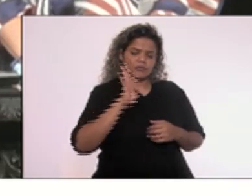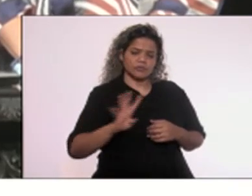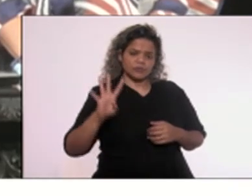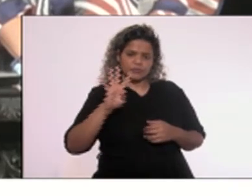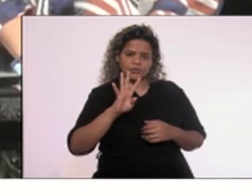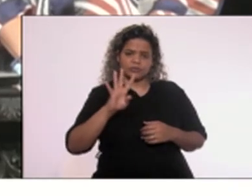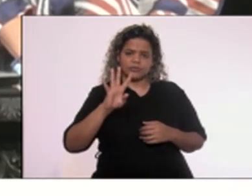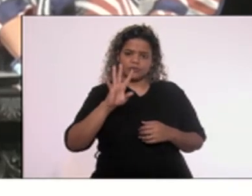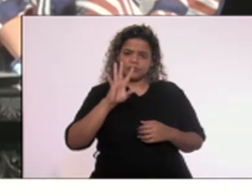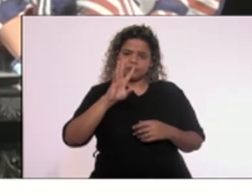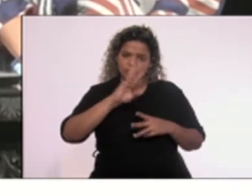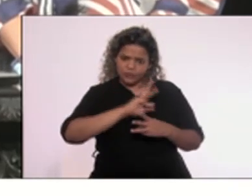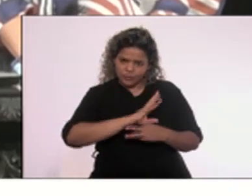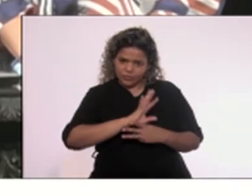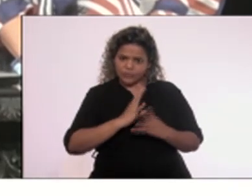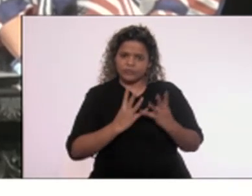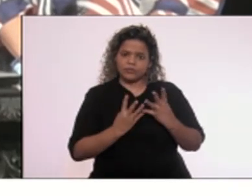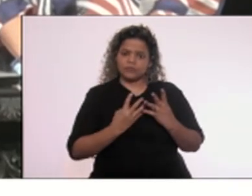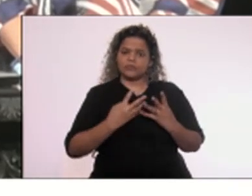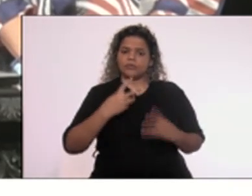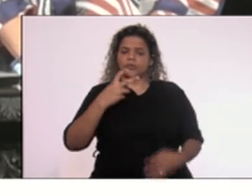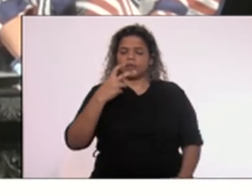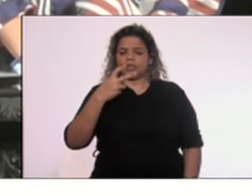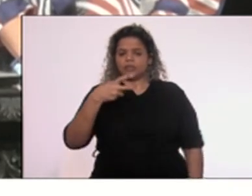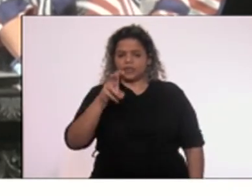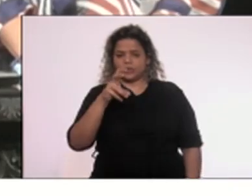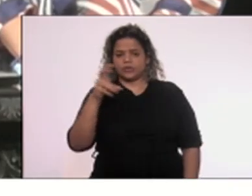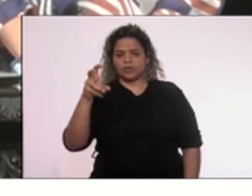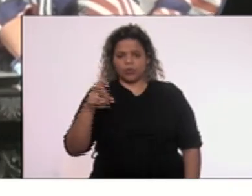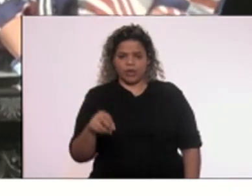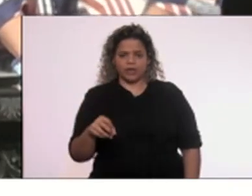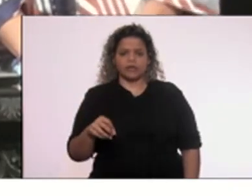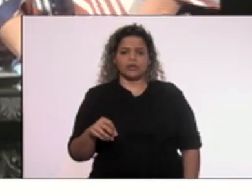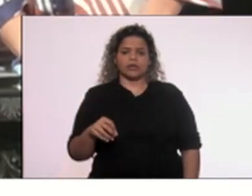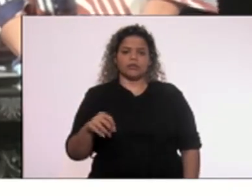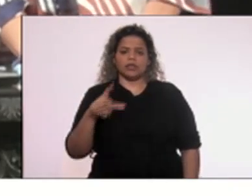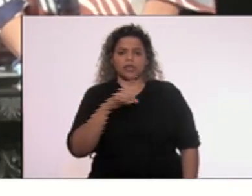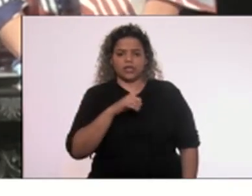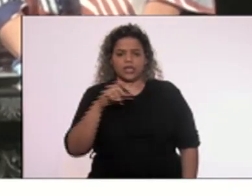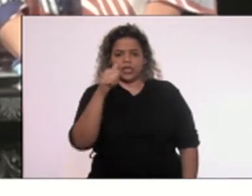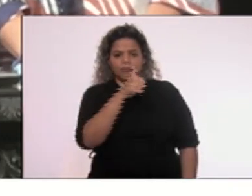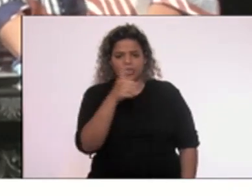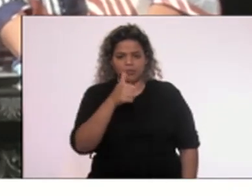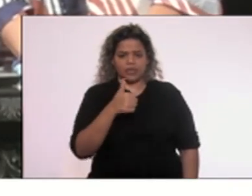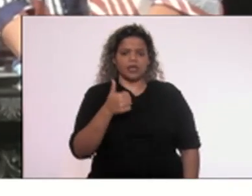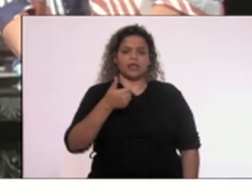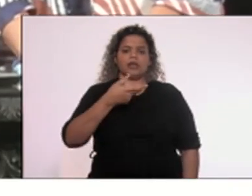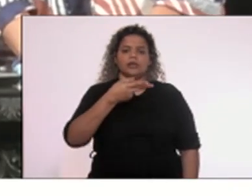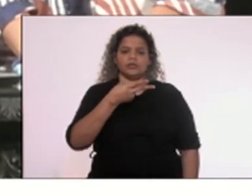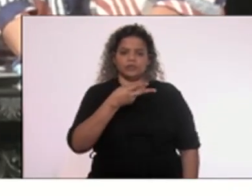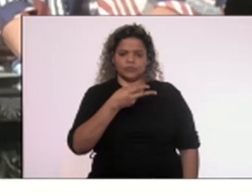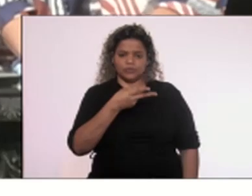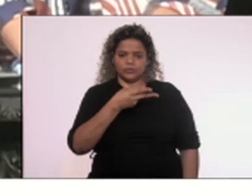ordem extraordinária às 17h50. Então, teremos primeira extraordinária